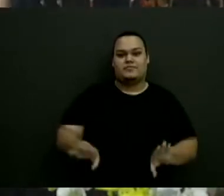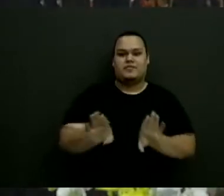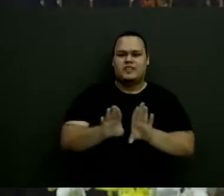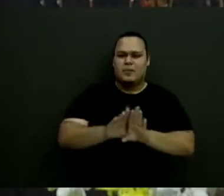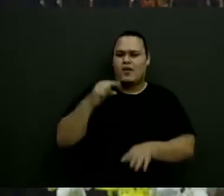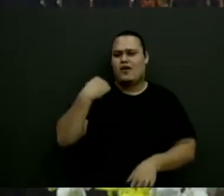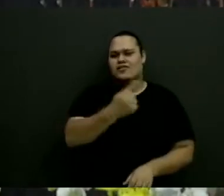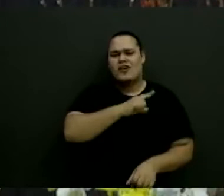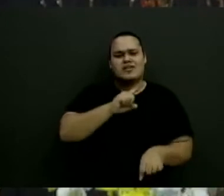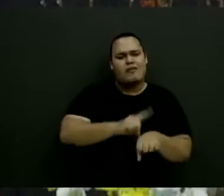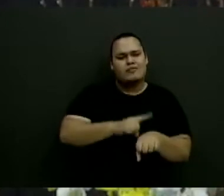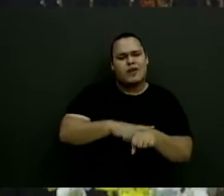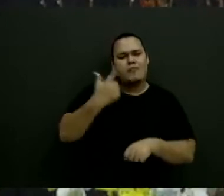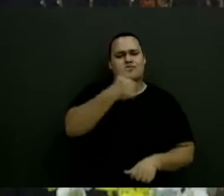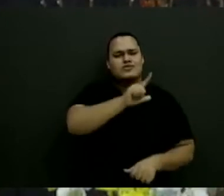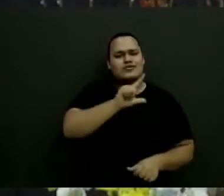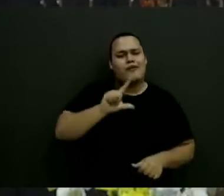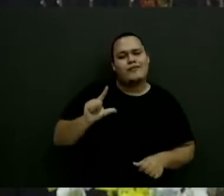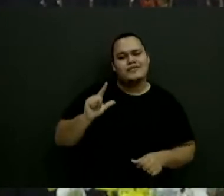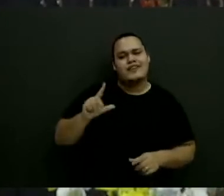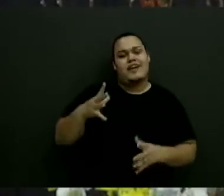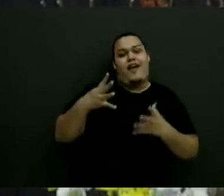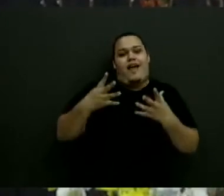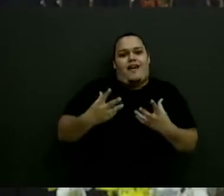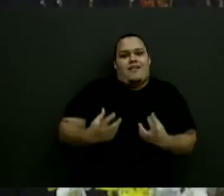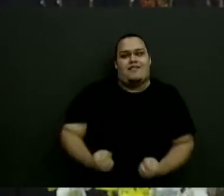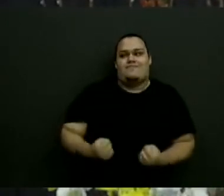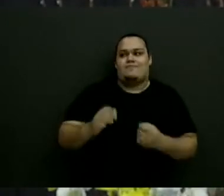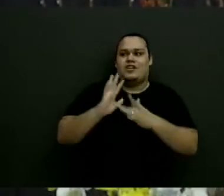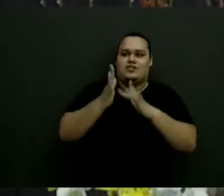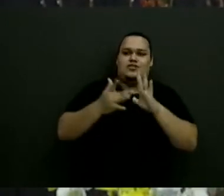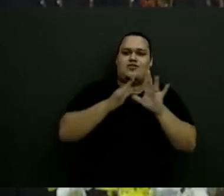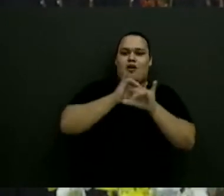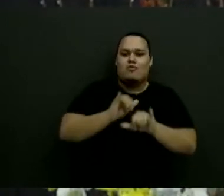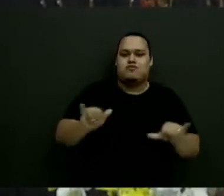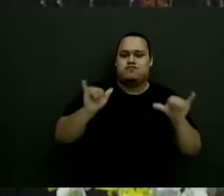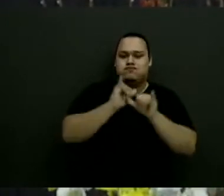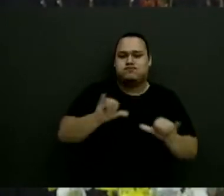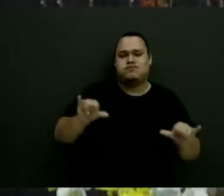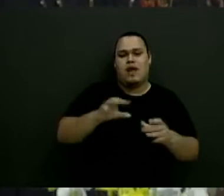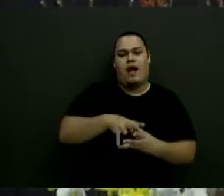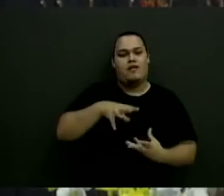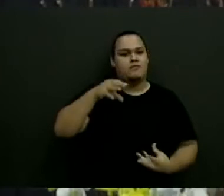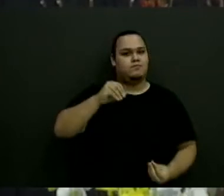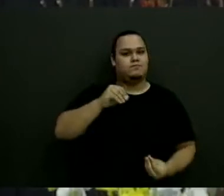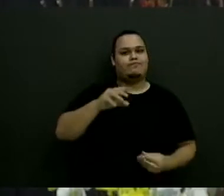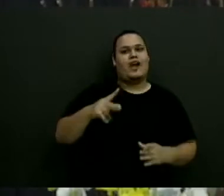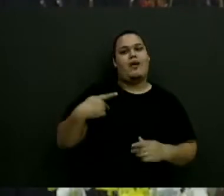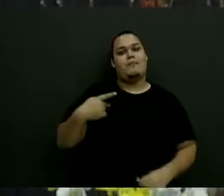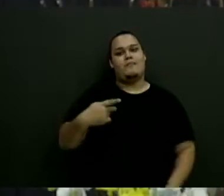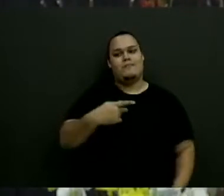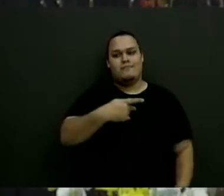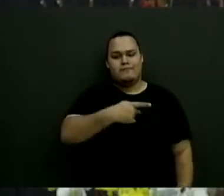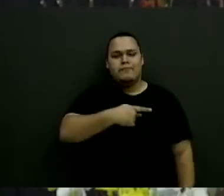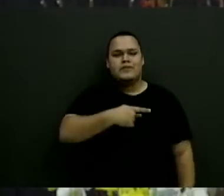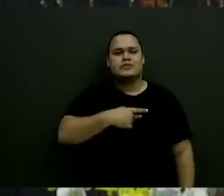de ganhar almas. Nossas igrejas vão se encher. Foi a palavra liberada pelo pastor Misael. Se prepare, é